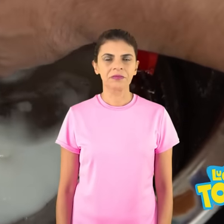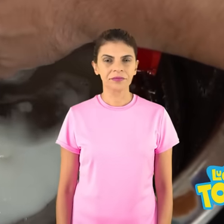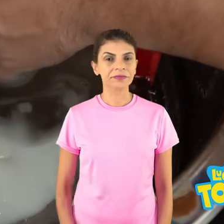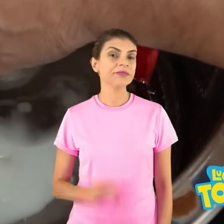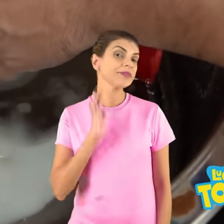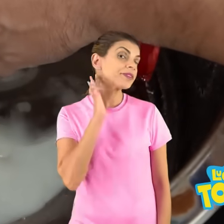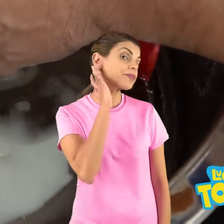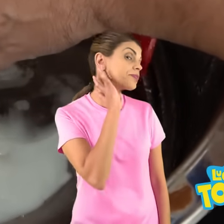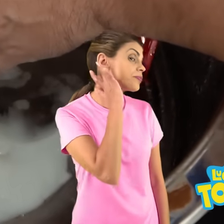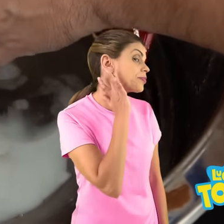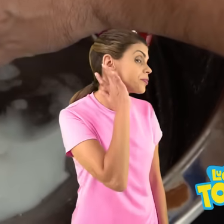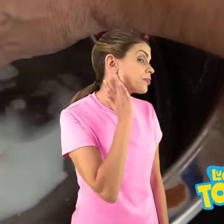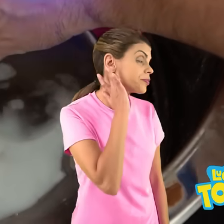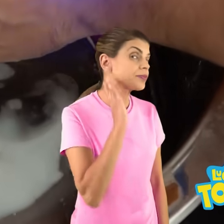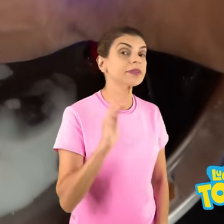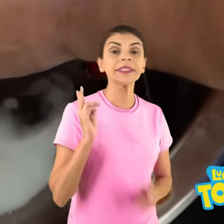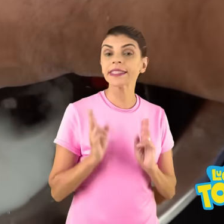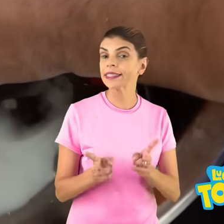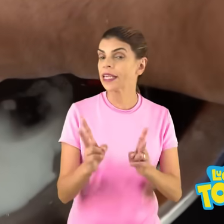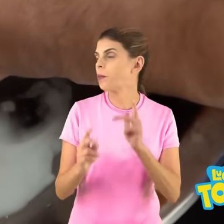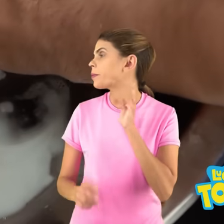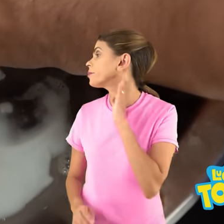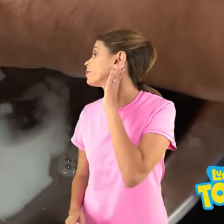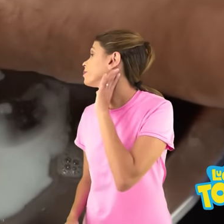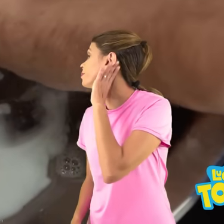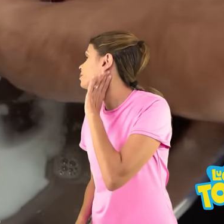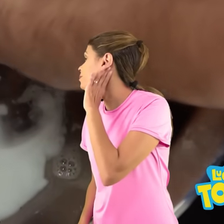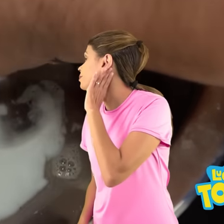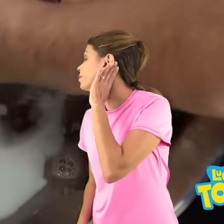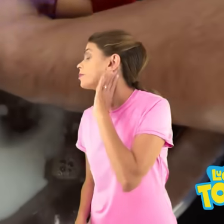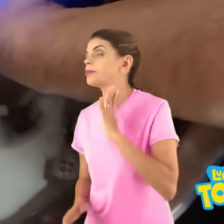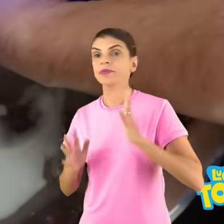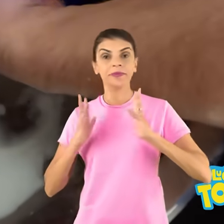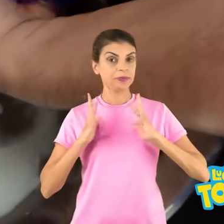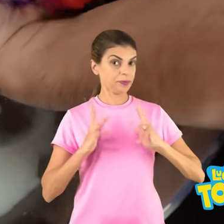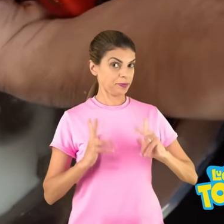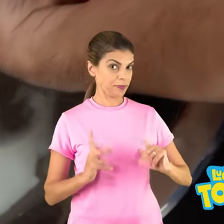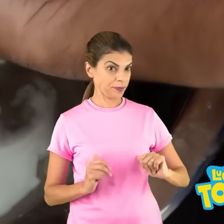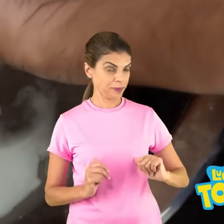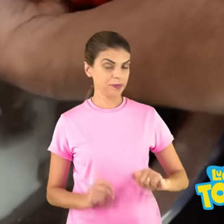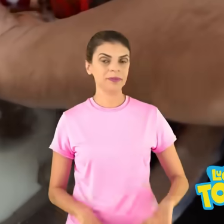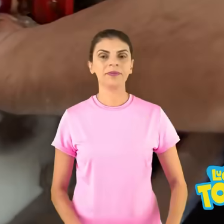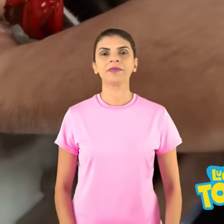Tem que lavar atrás da orelha sempre, pra ficar limpinha.